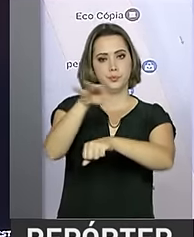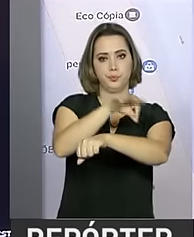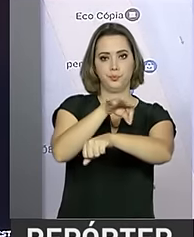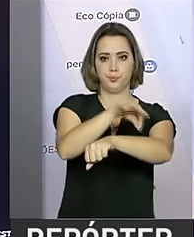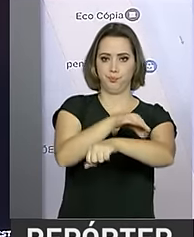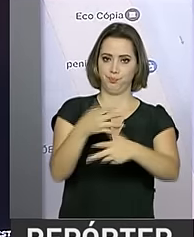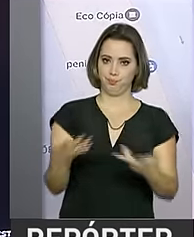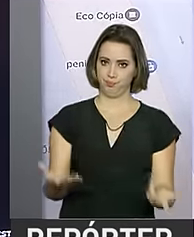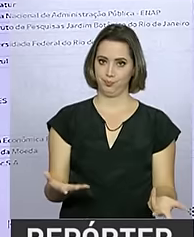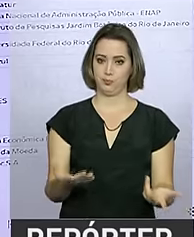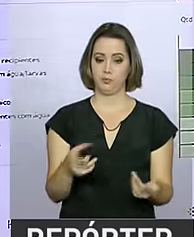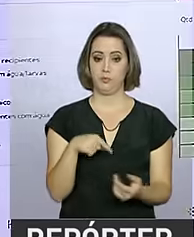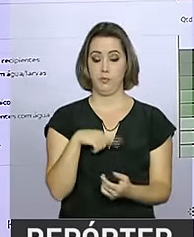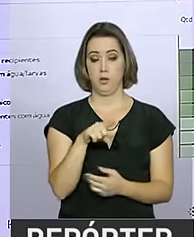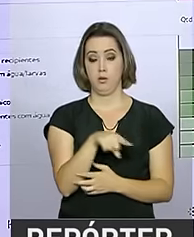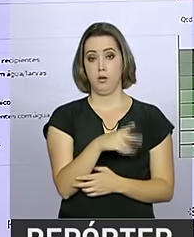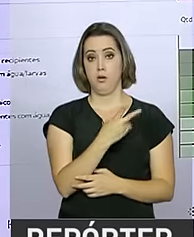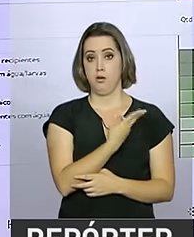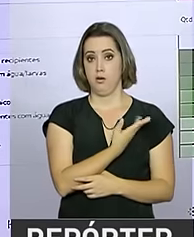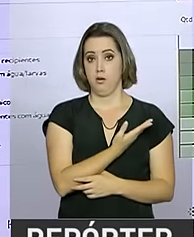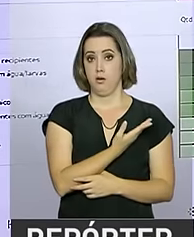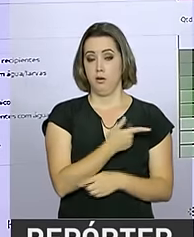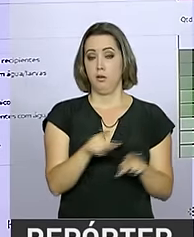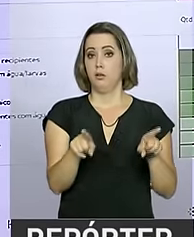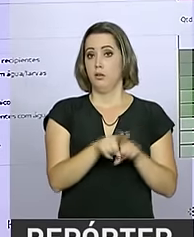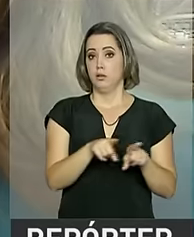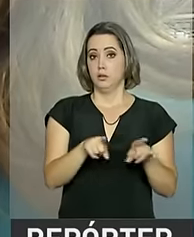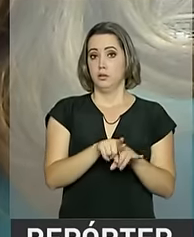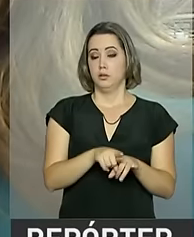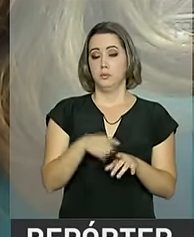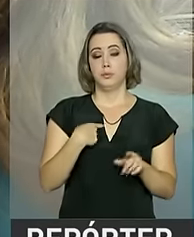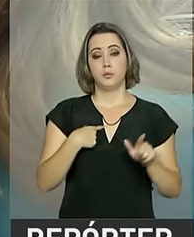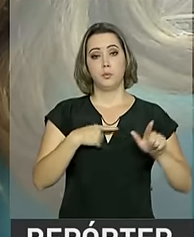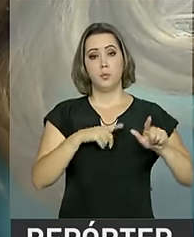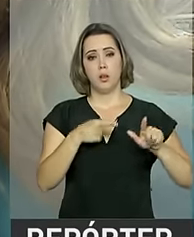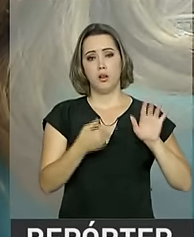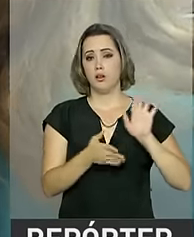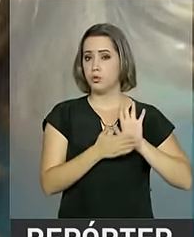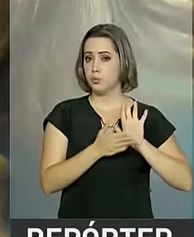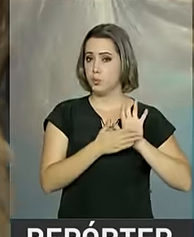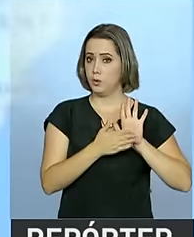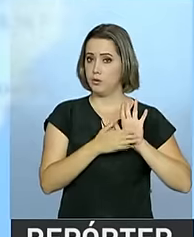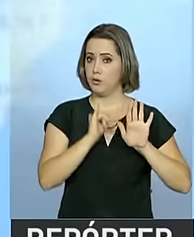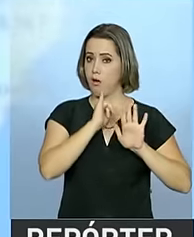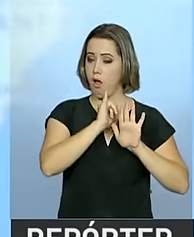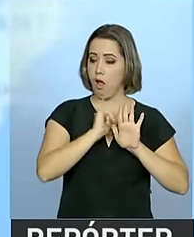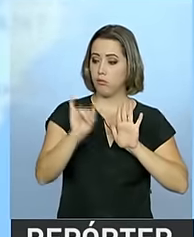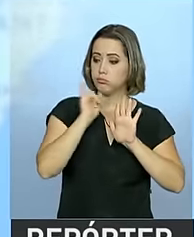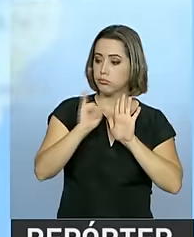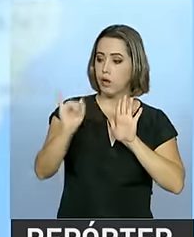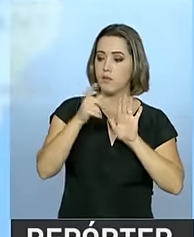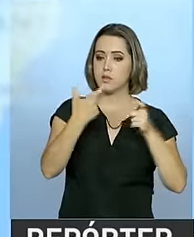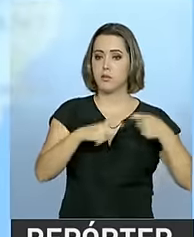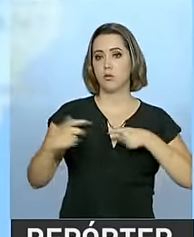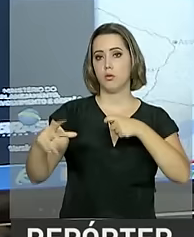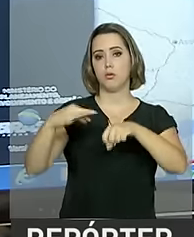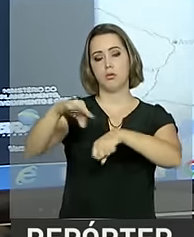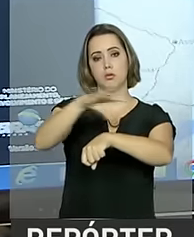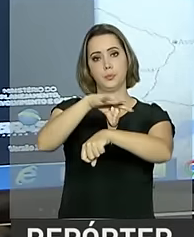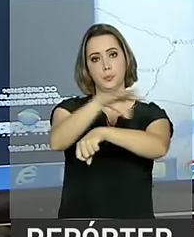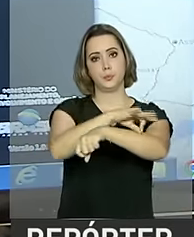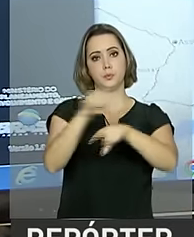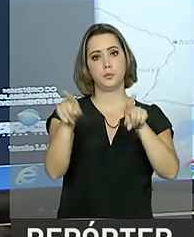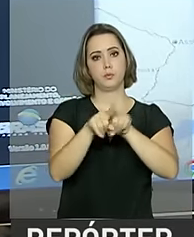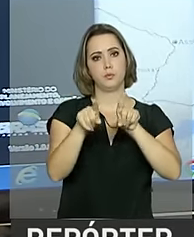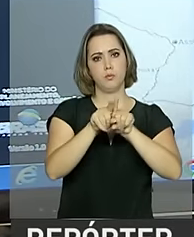registrar as informações o sistema gera gráficos e estatísticas que vão ajudar o governo a montar estratégias no combate ao mosquito